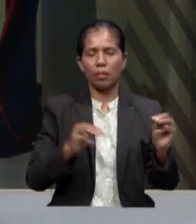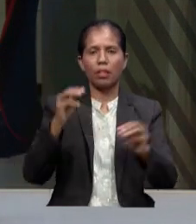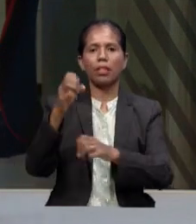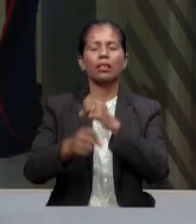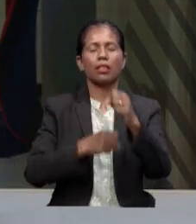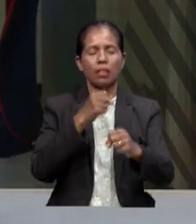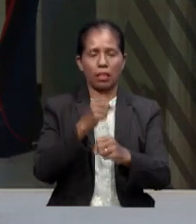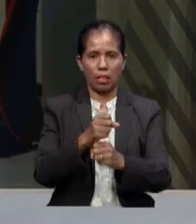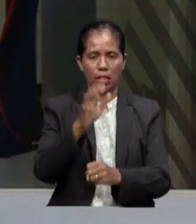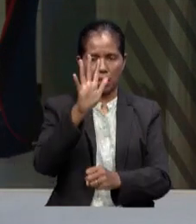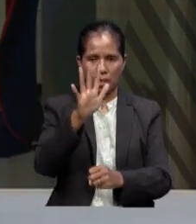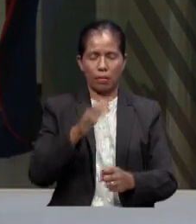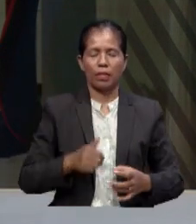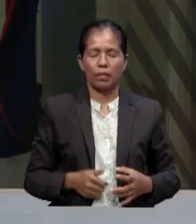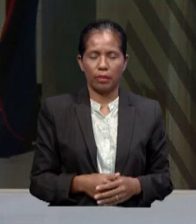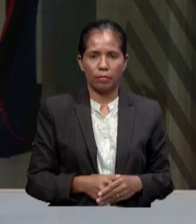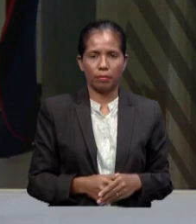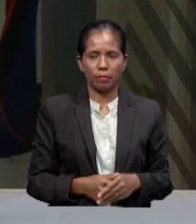lima.